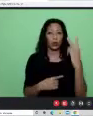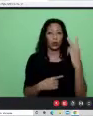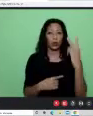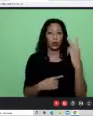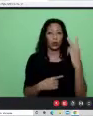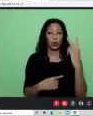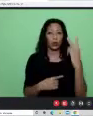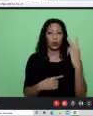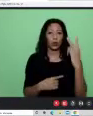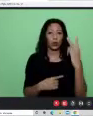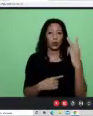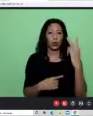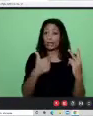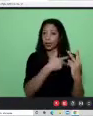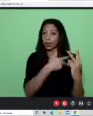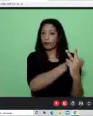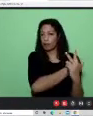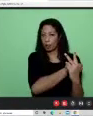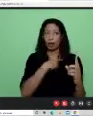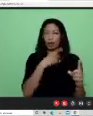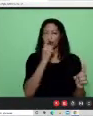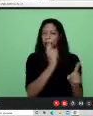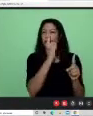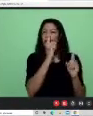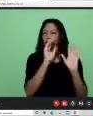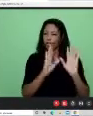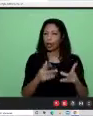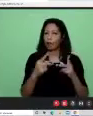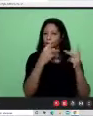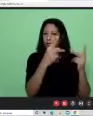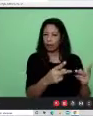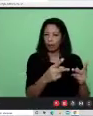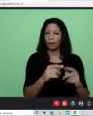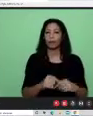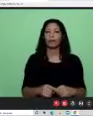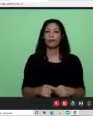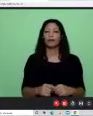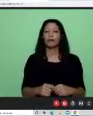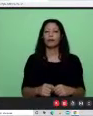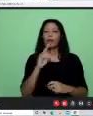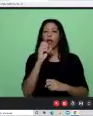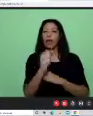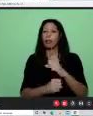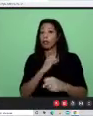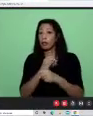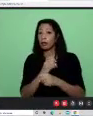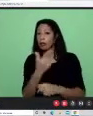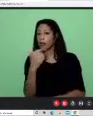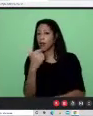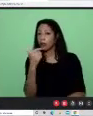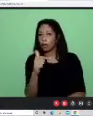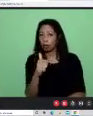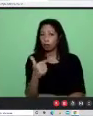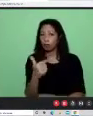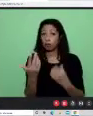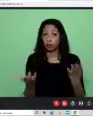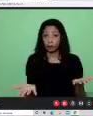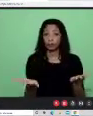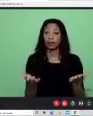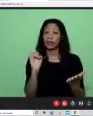porque eu já fiz a visita, que é por falta de internet. Essa de passagem de areia, realmente, esse ano eu ainda não fui. Então, a gente precisa, já que o senhor